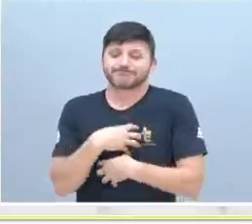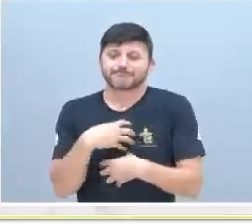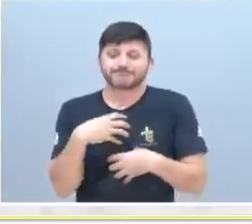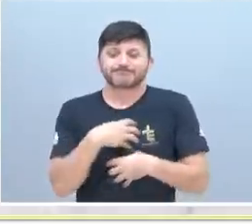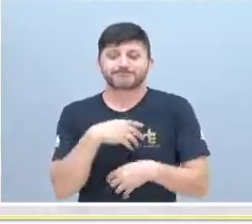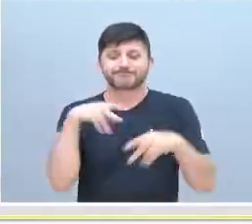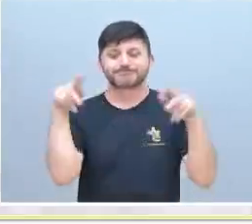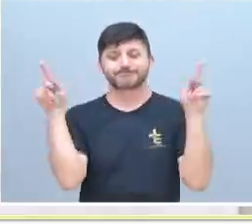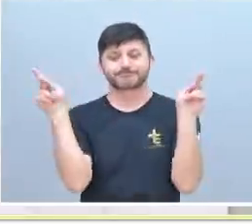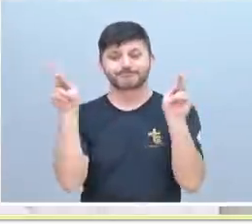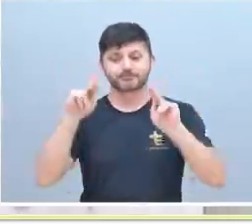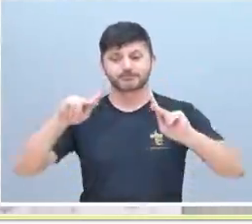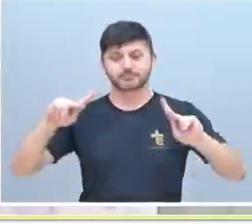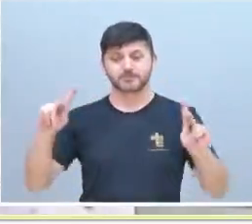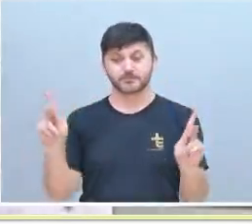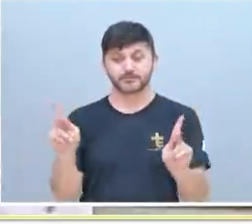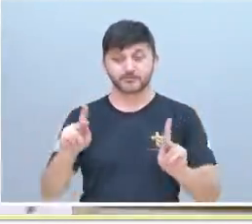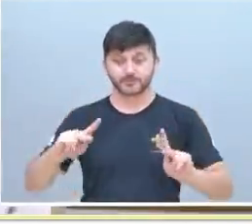repleta de